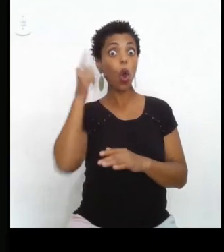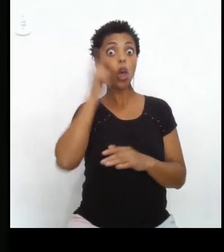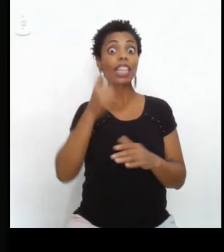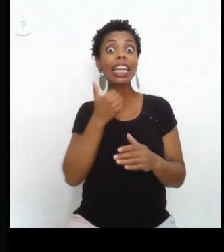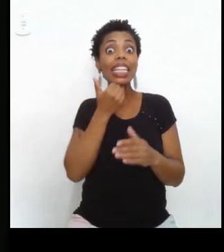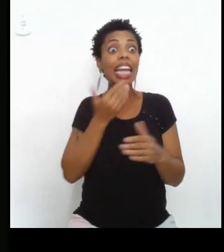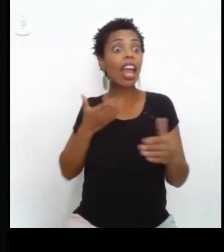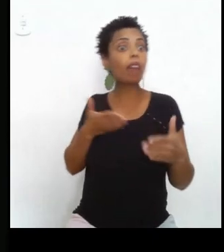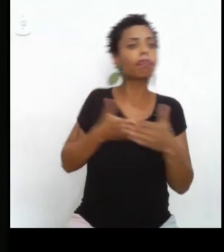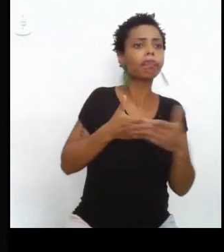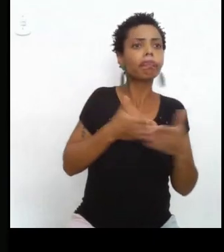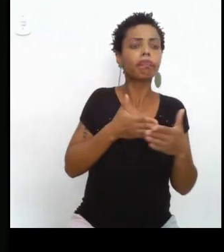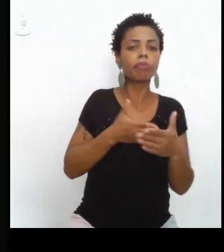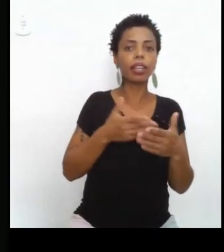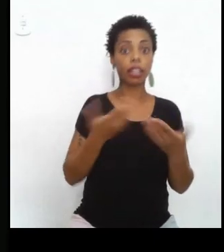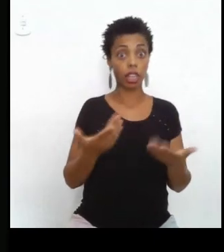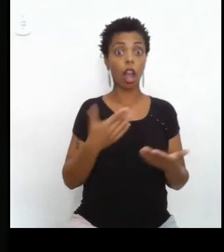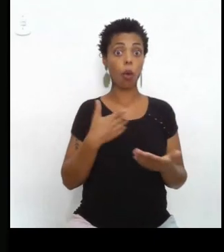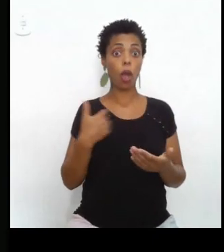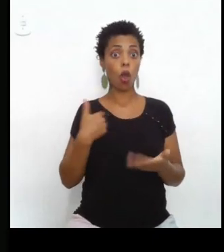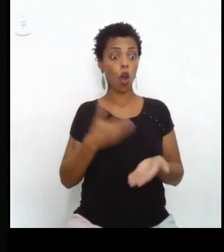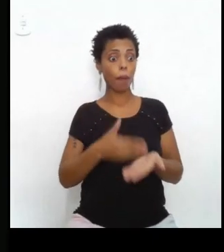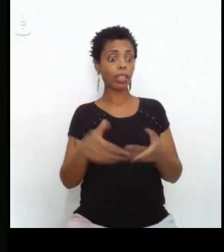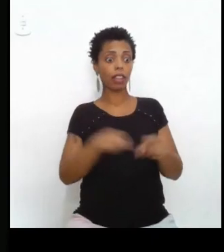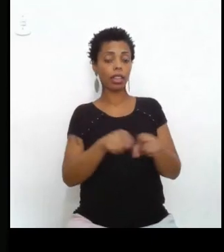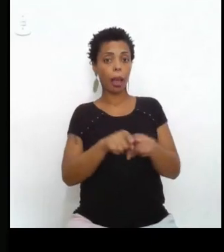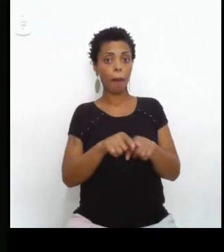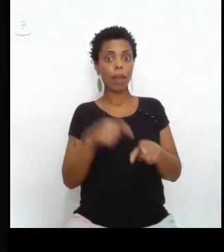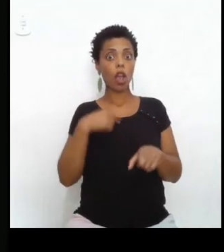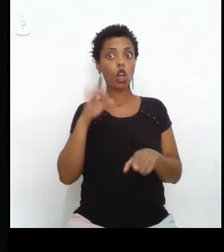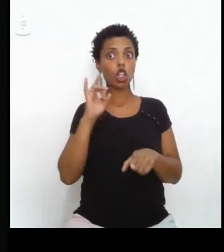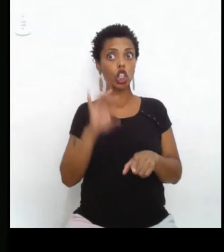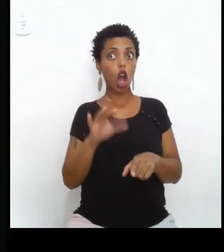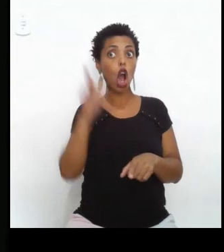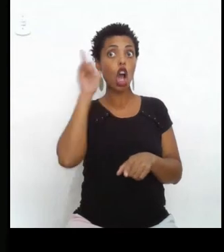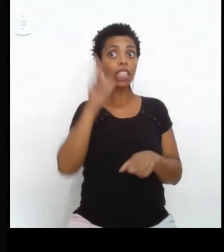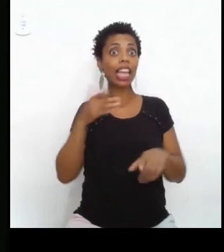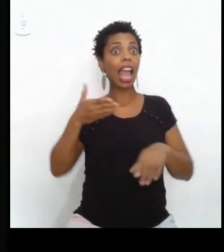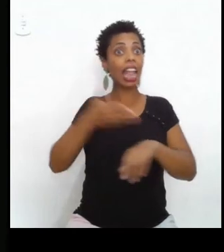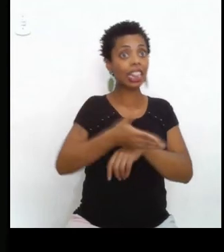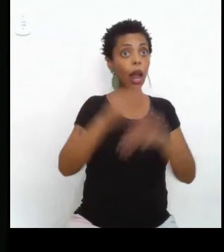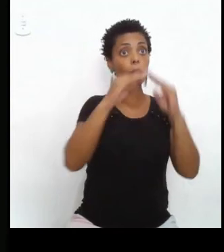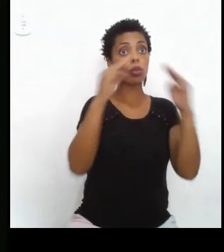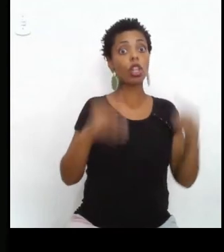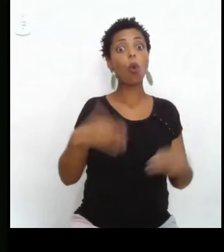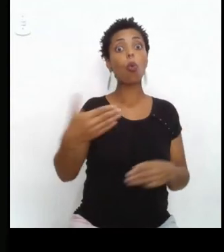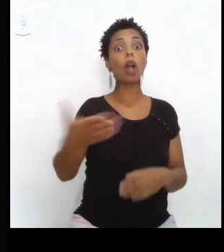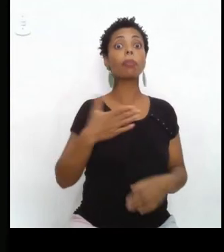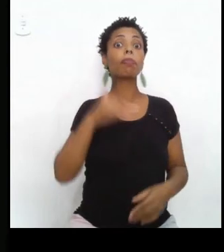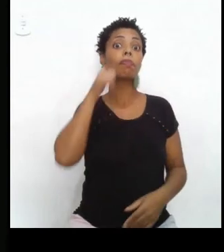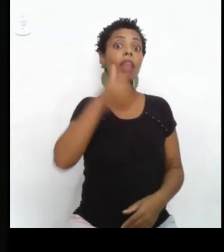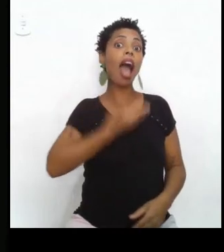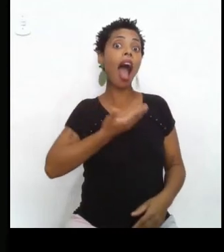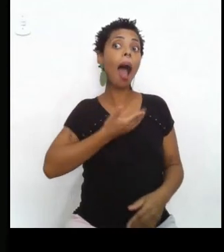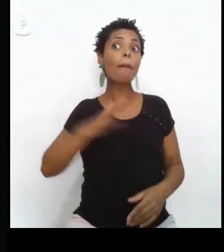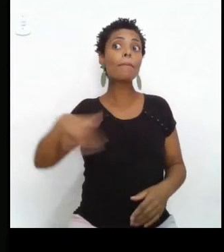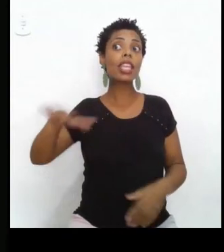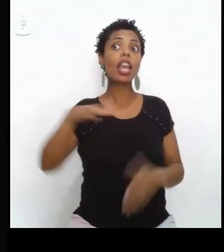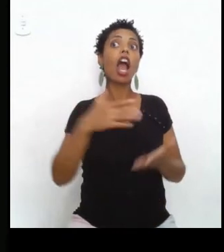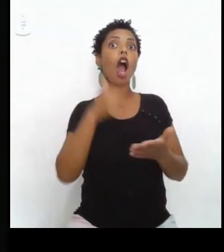comecei a frequentar Museu quando amigas minhas tiveram é o acesso de poder tá lá expondo né